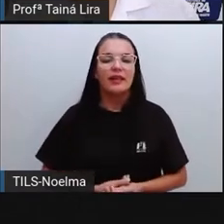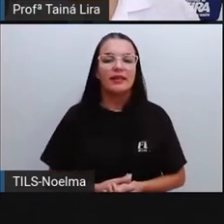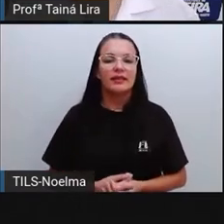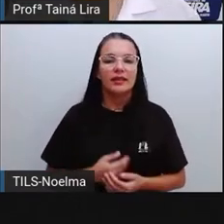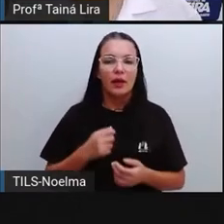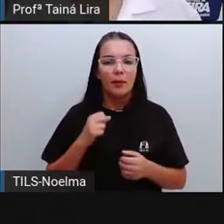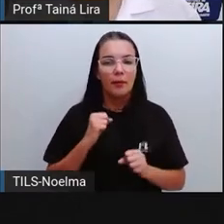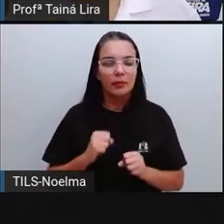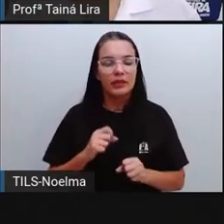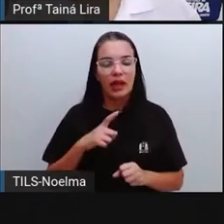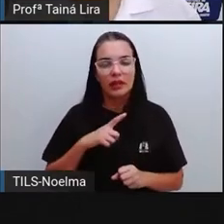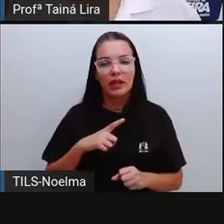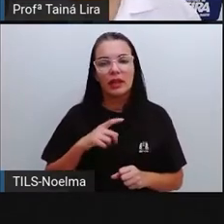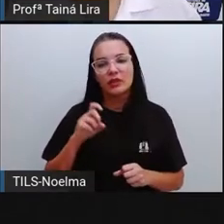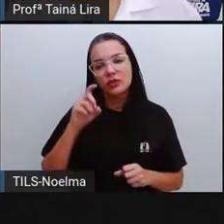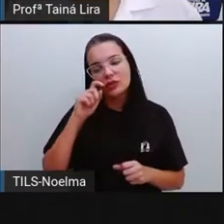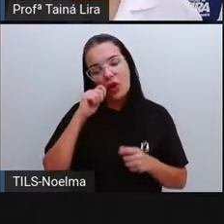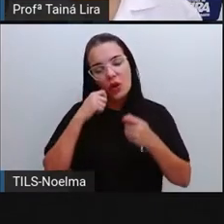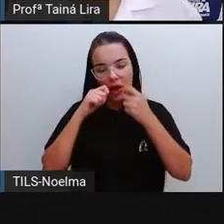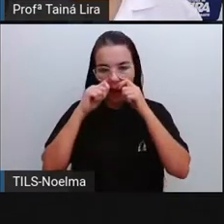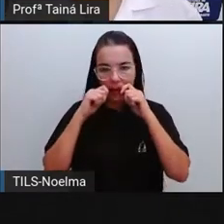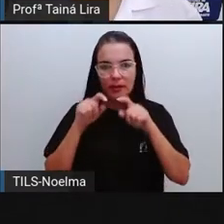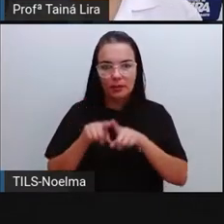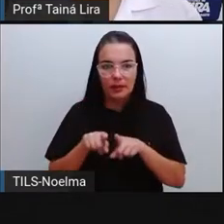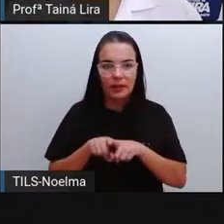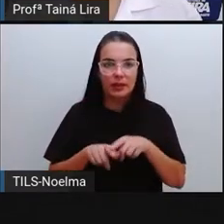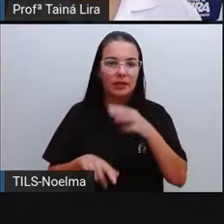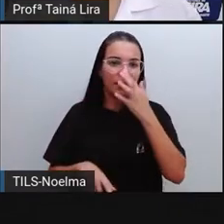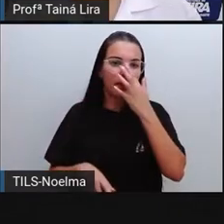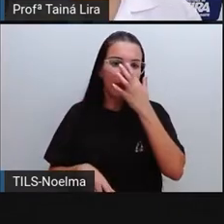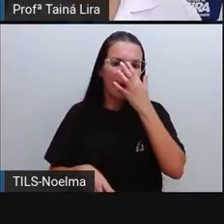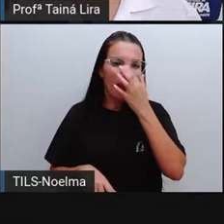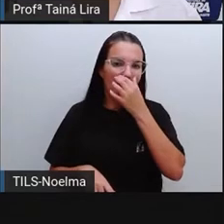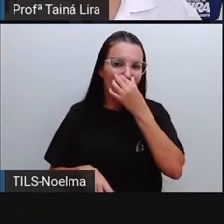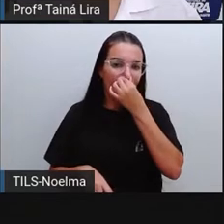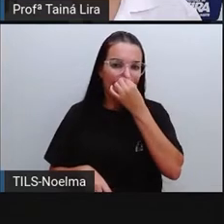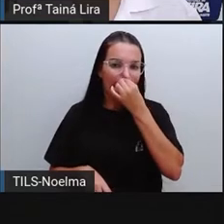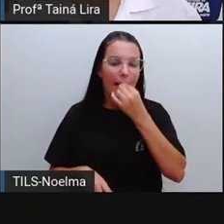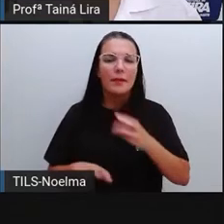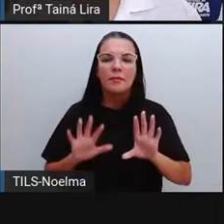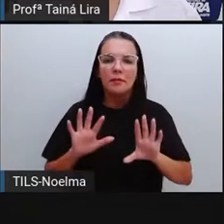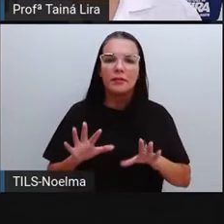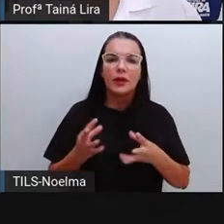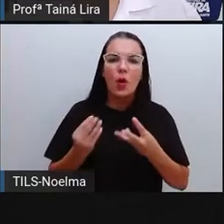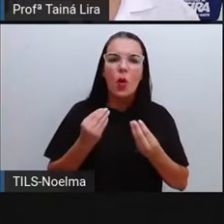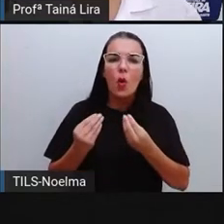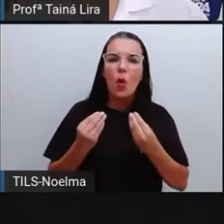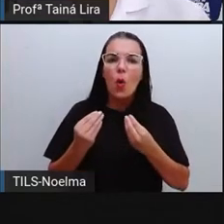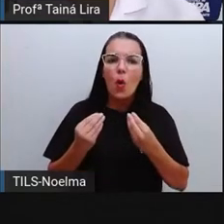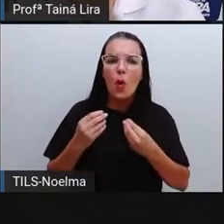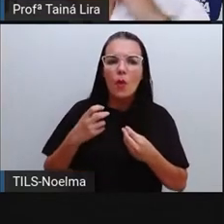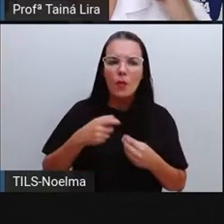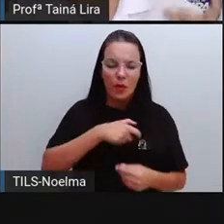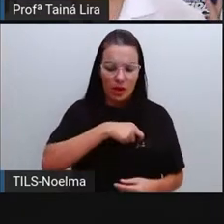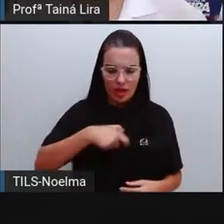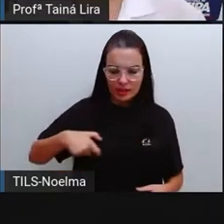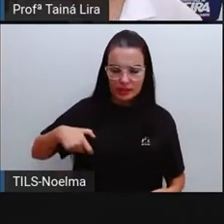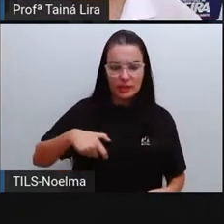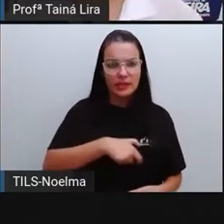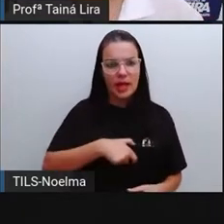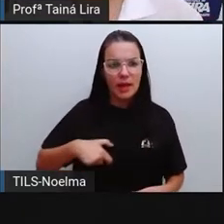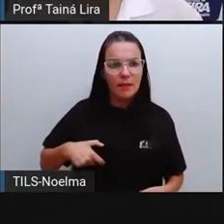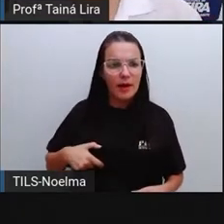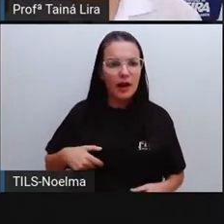até chorava por causa disso. E como foi que essa zebrinha resolveu o problema? Como foi que ela resolveu aí